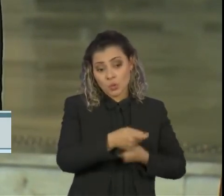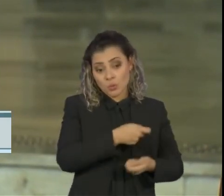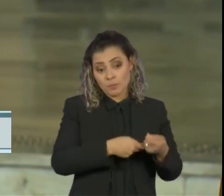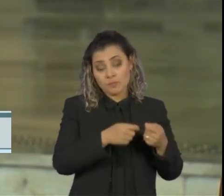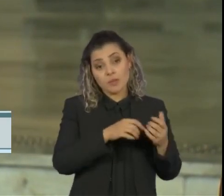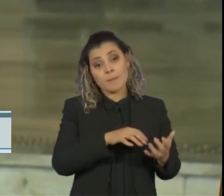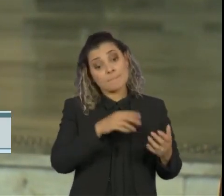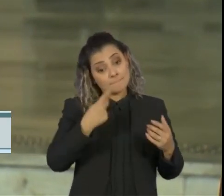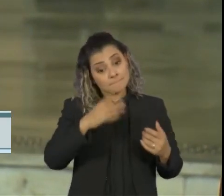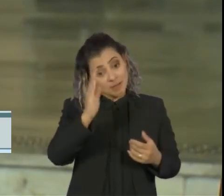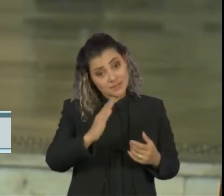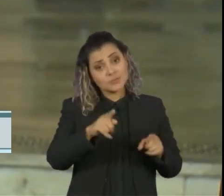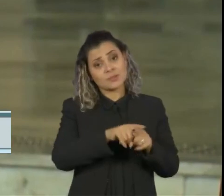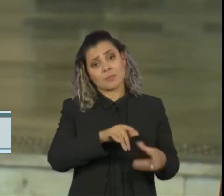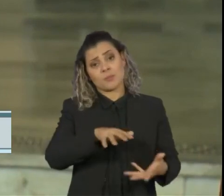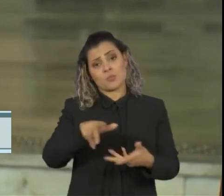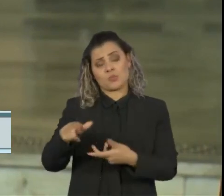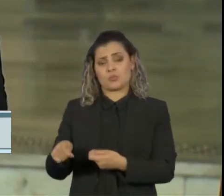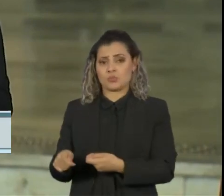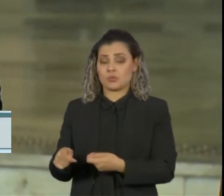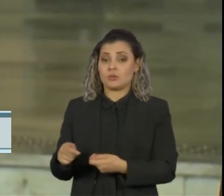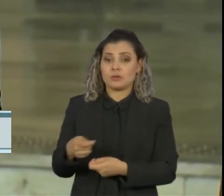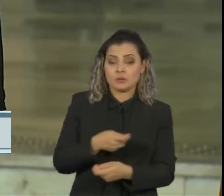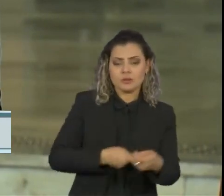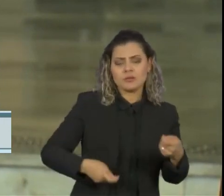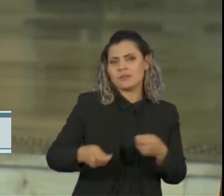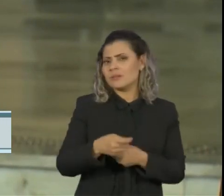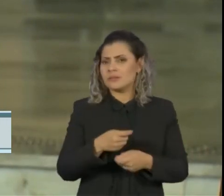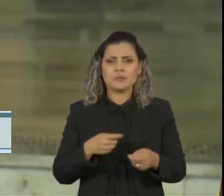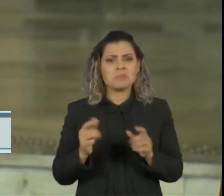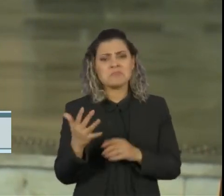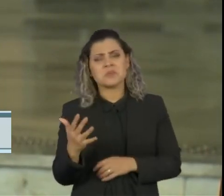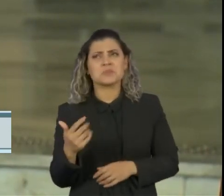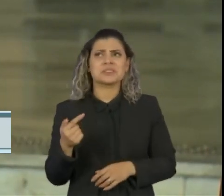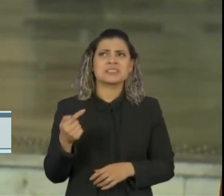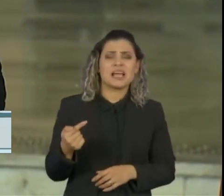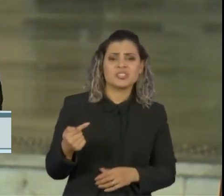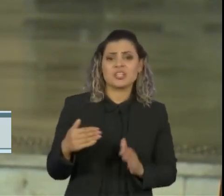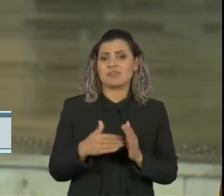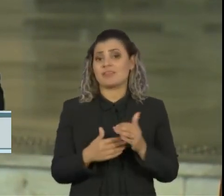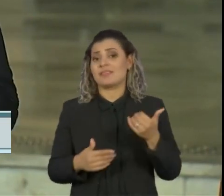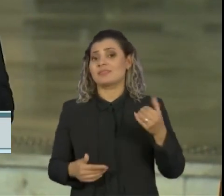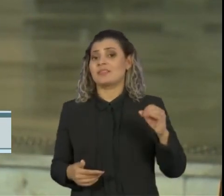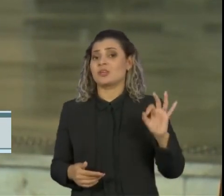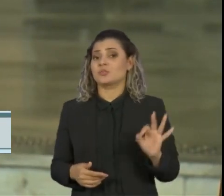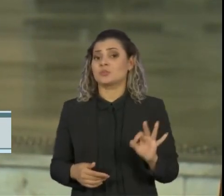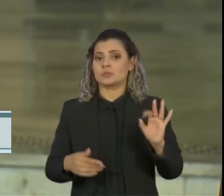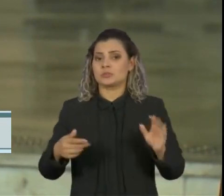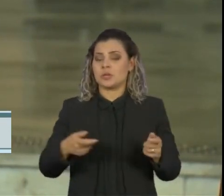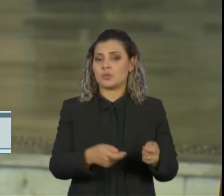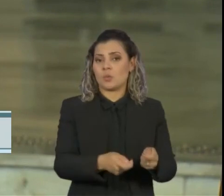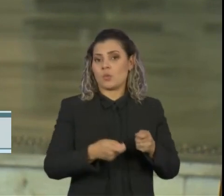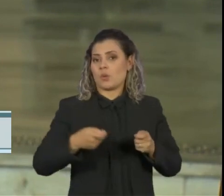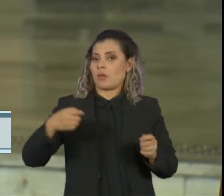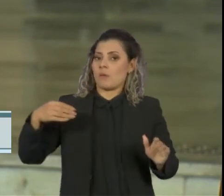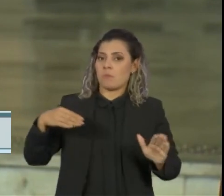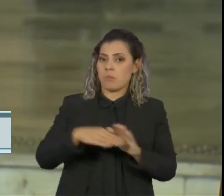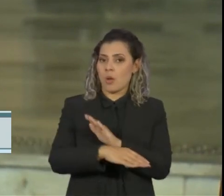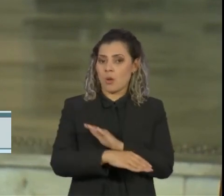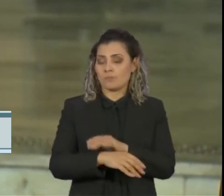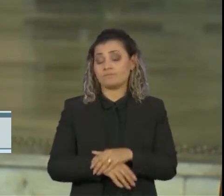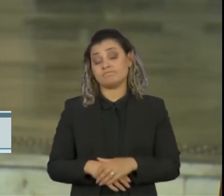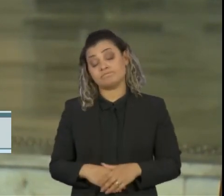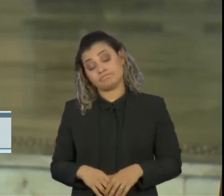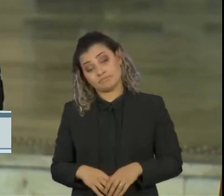As expectativas de mercado giram aí em torno de 7 a 10% de retração no PIB este ano.